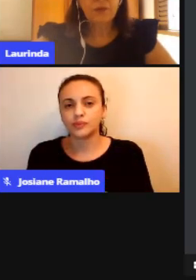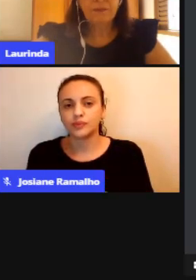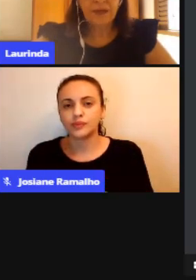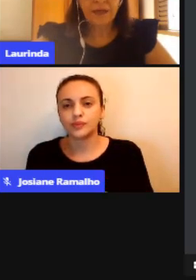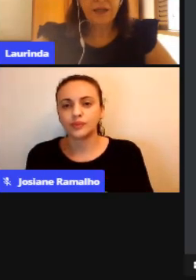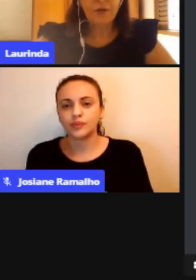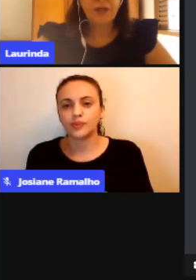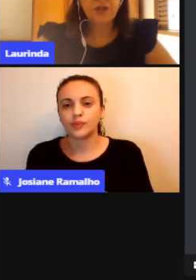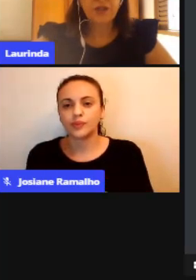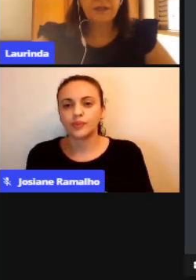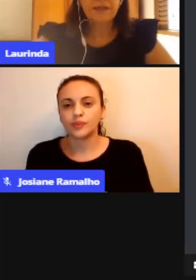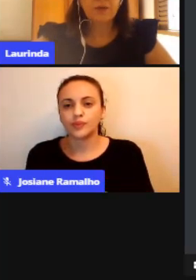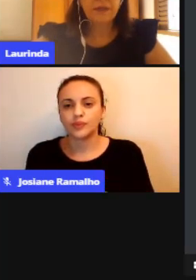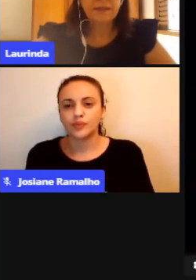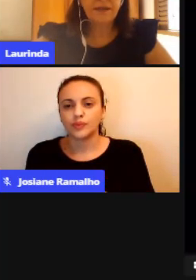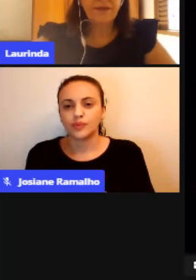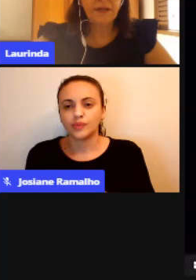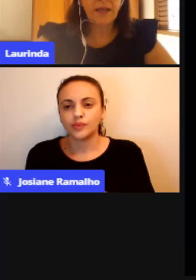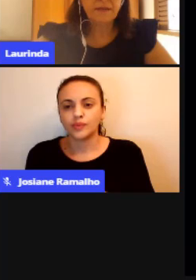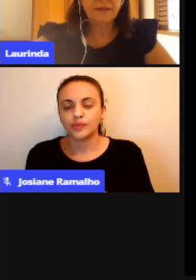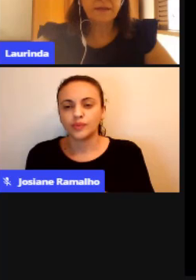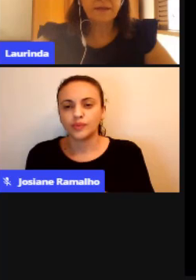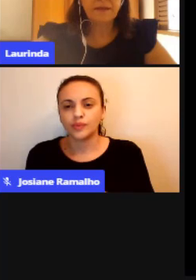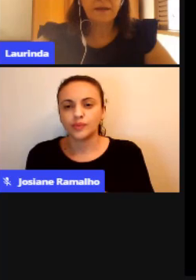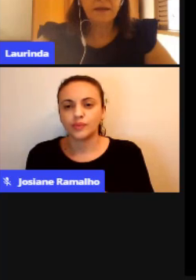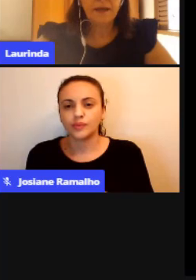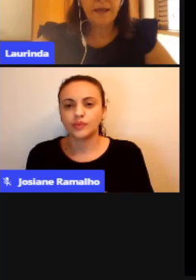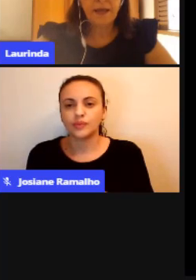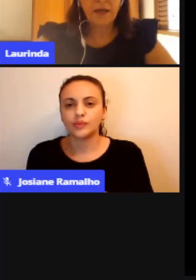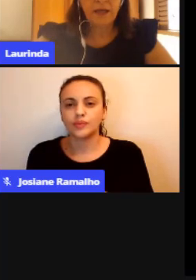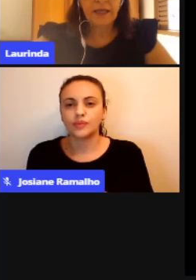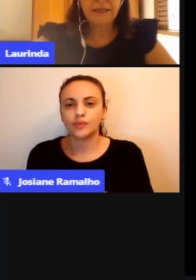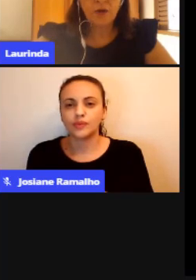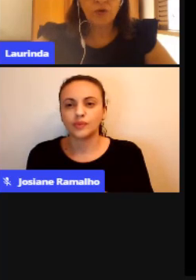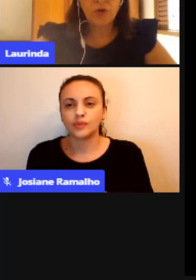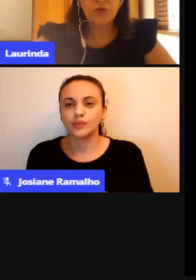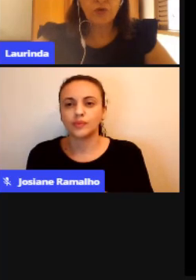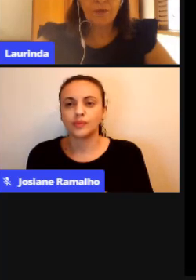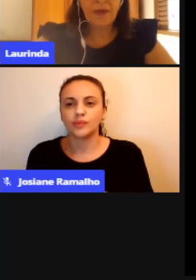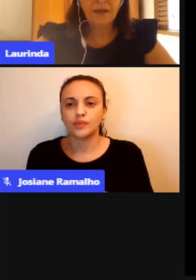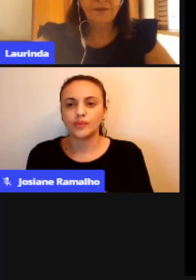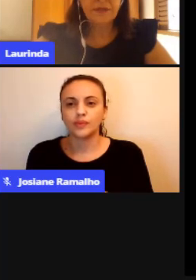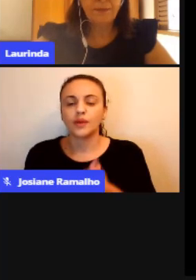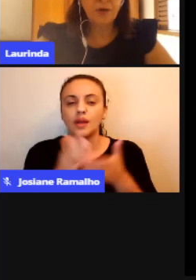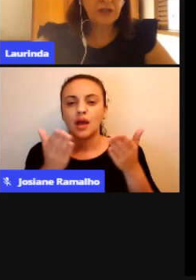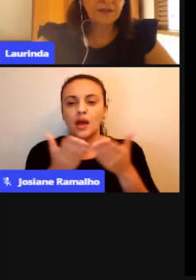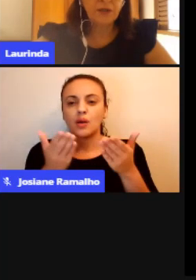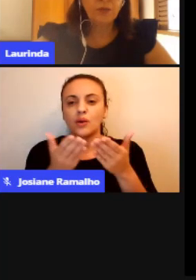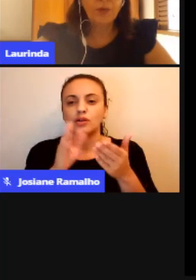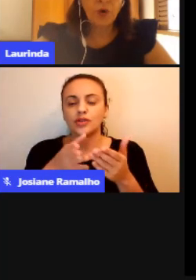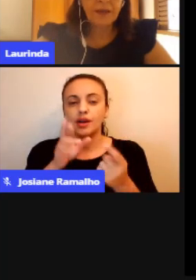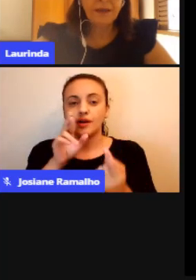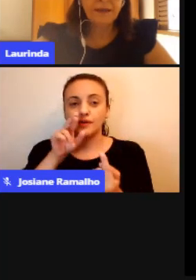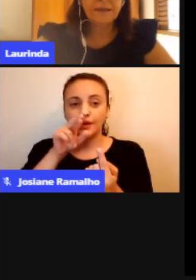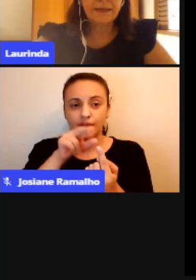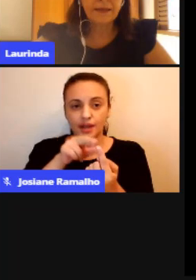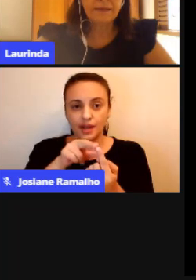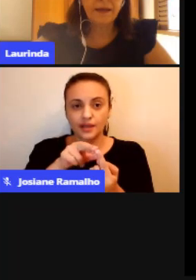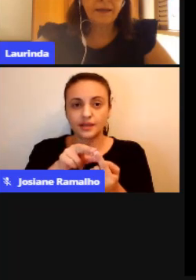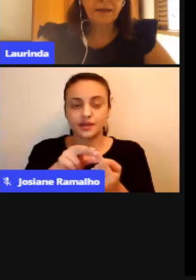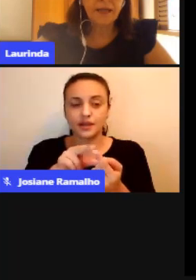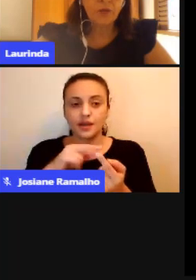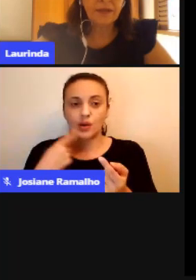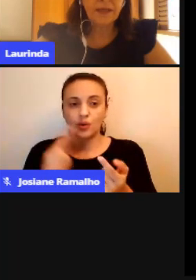eu trago aqui, eu acho que já são as referências. Esse é o nosso documento, você pode entrar no blog, né,